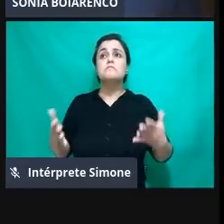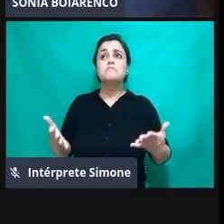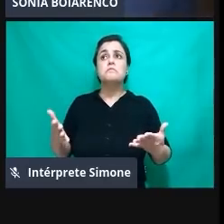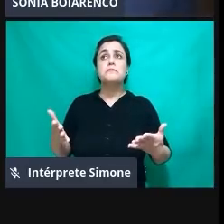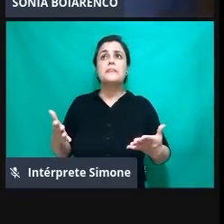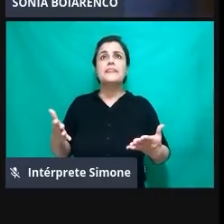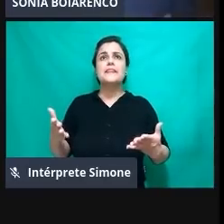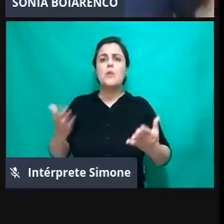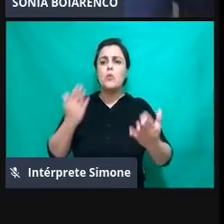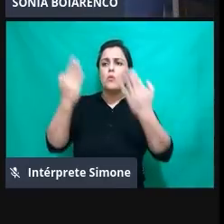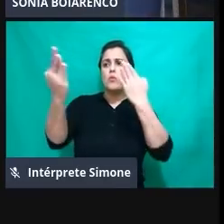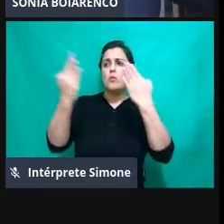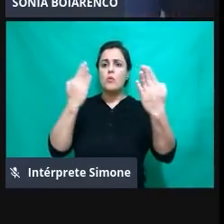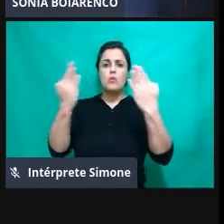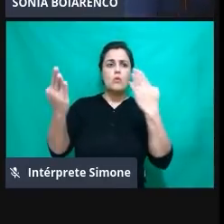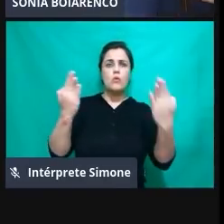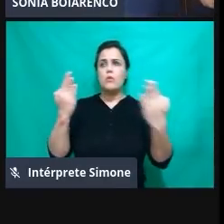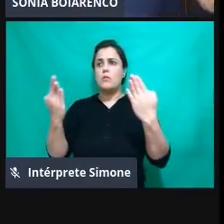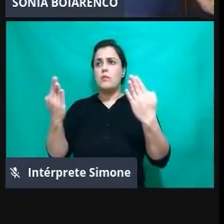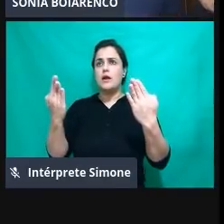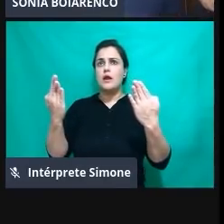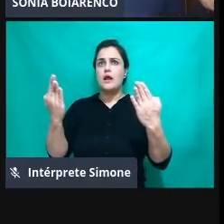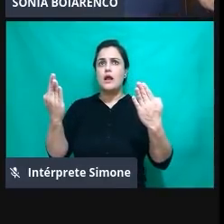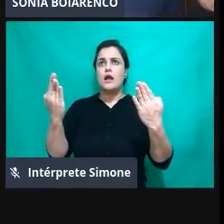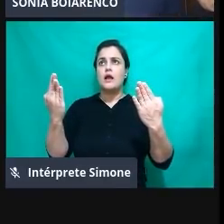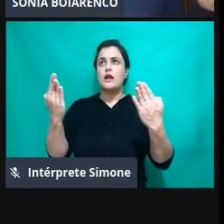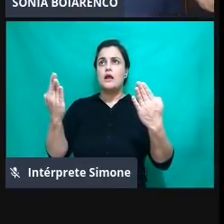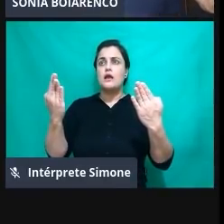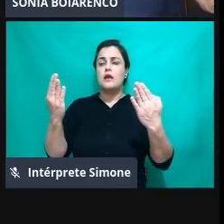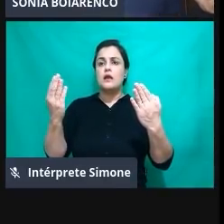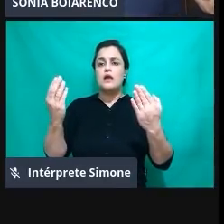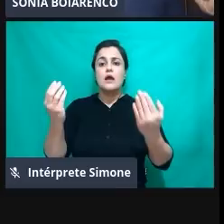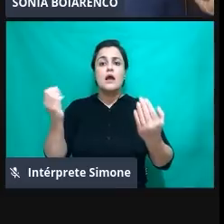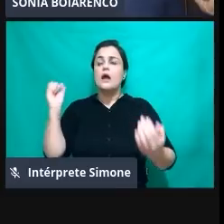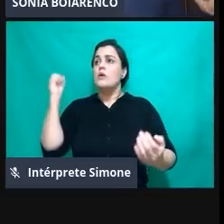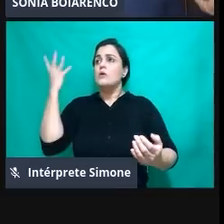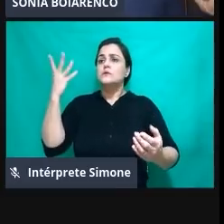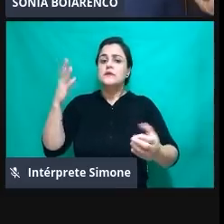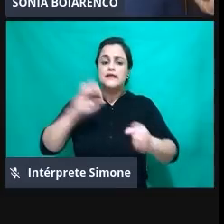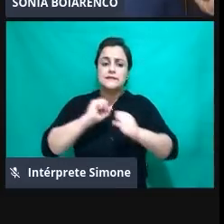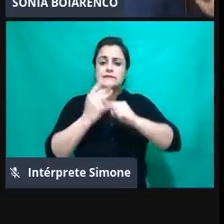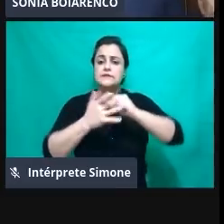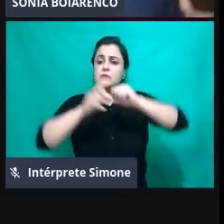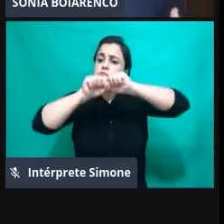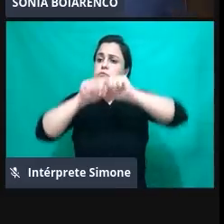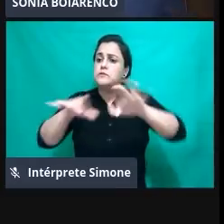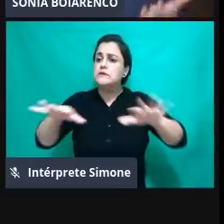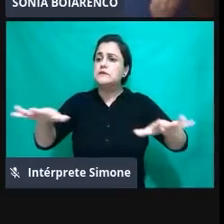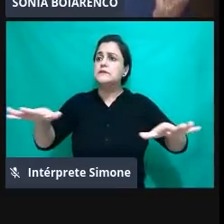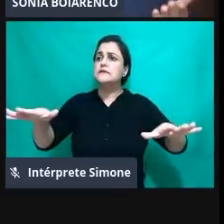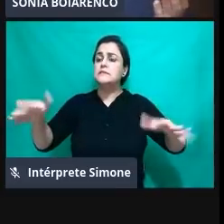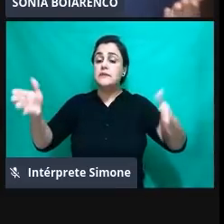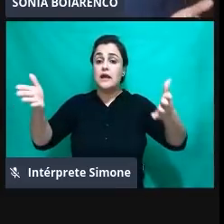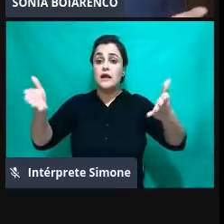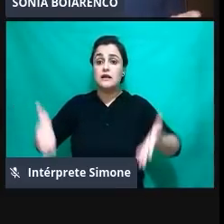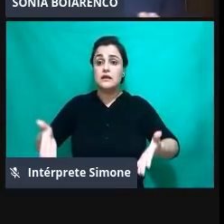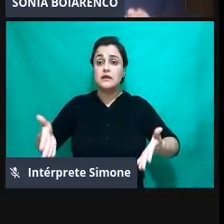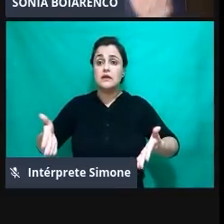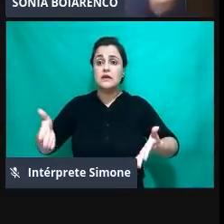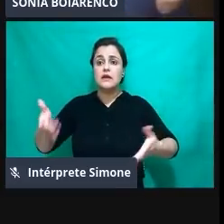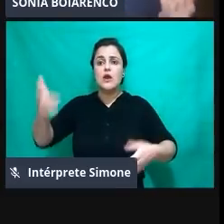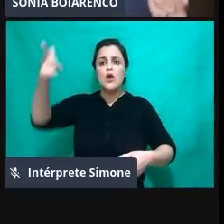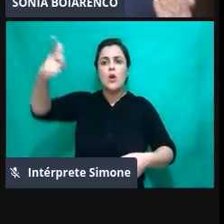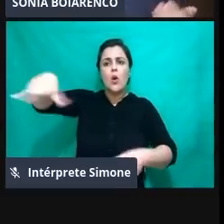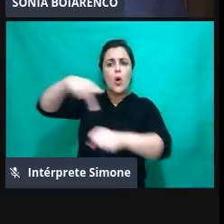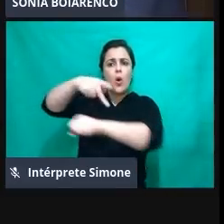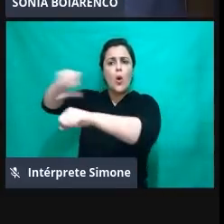pandemia que está acontecendo aqui e que está acontecendo em outros países, né? Fazendo uma analogia, como